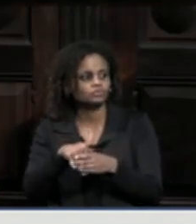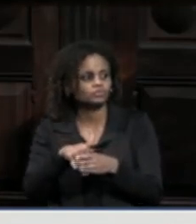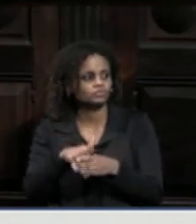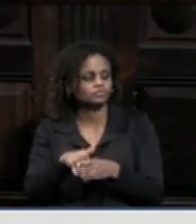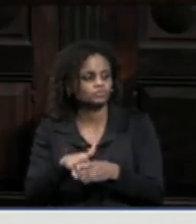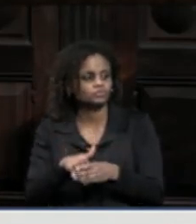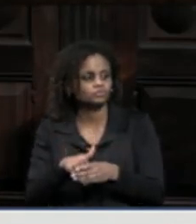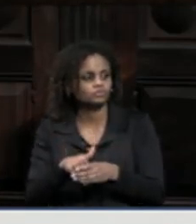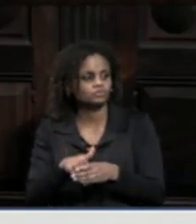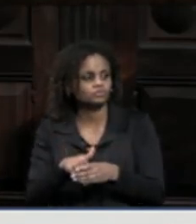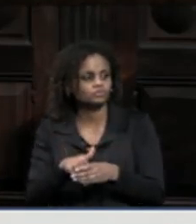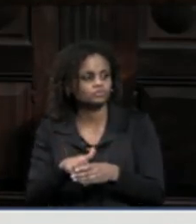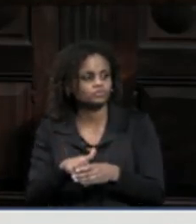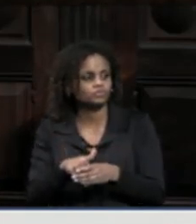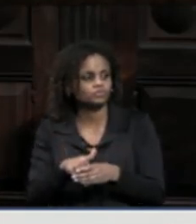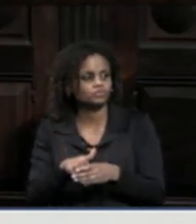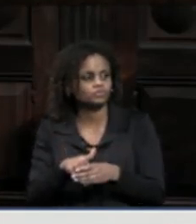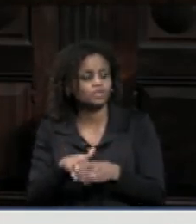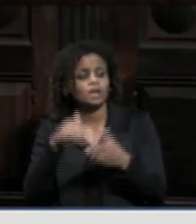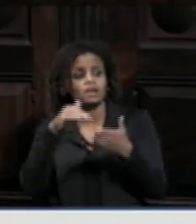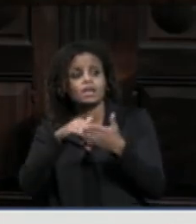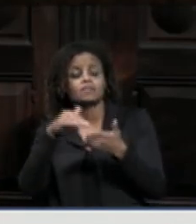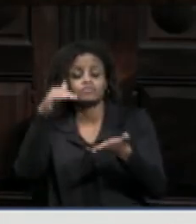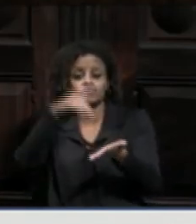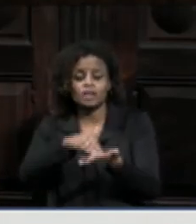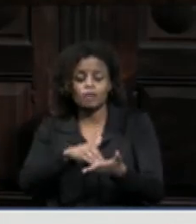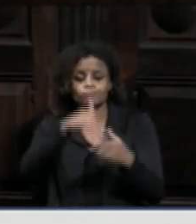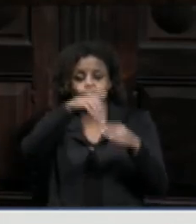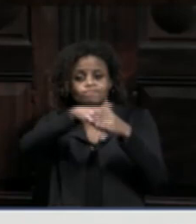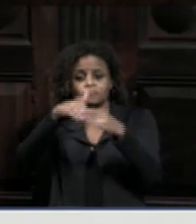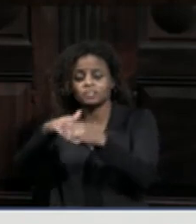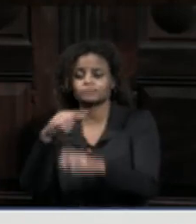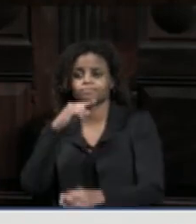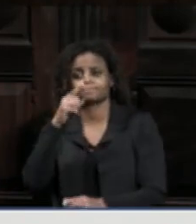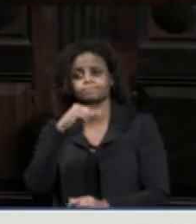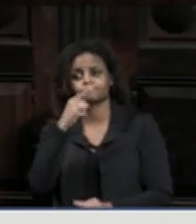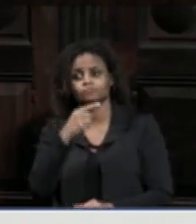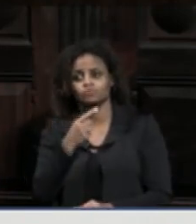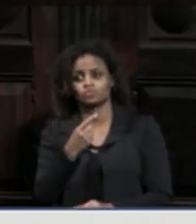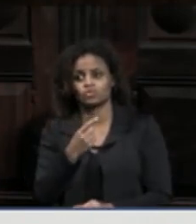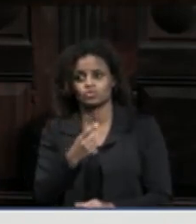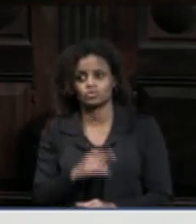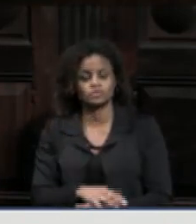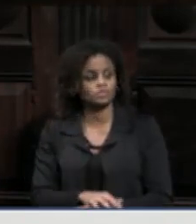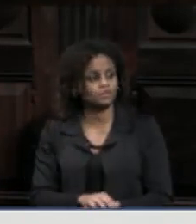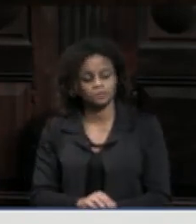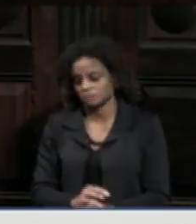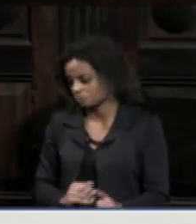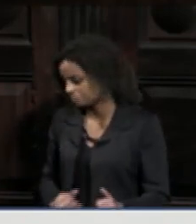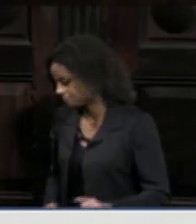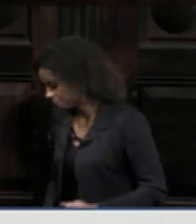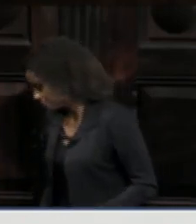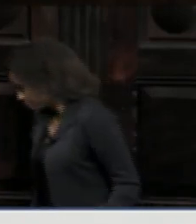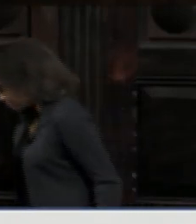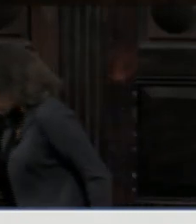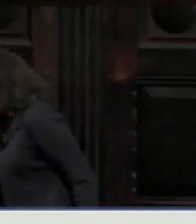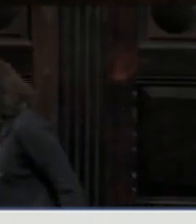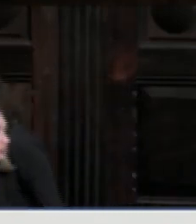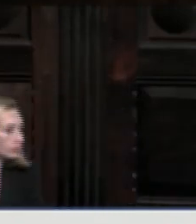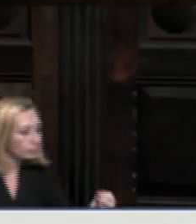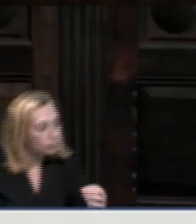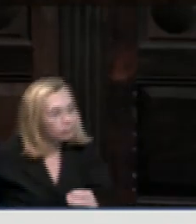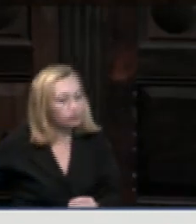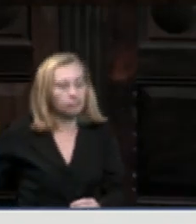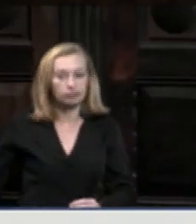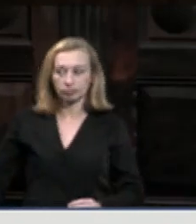no final, o resultado ser a não aprovação daquela matéria que beneficiaria exatamente trabalhadores,